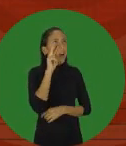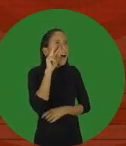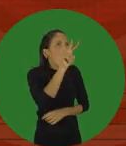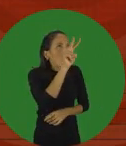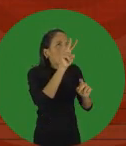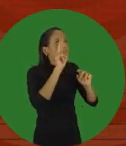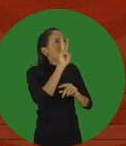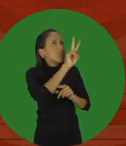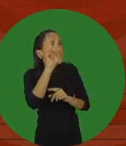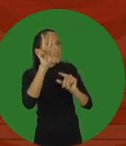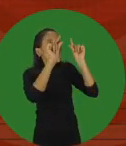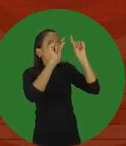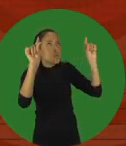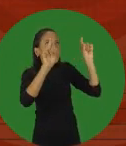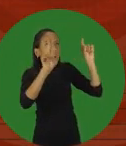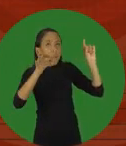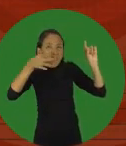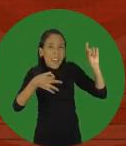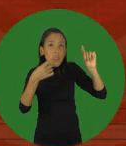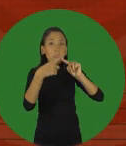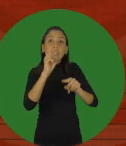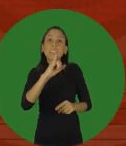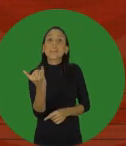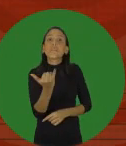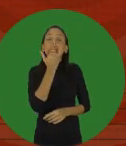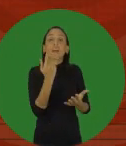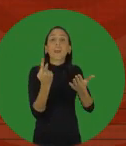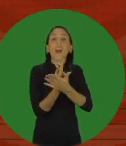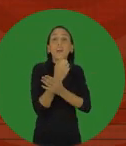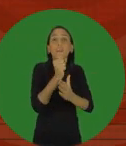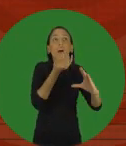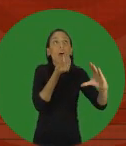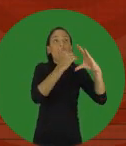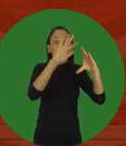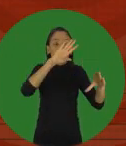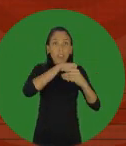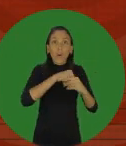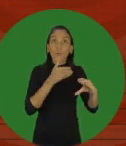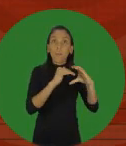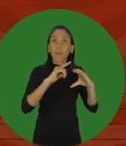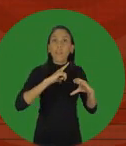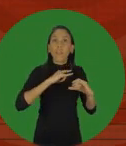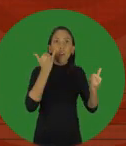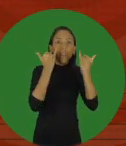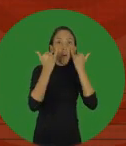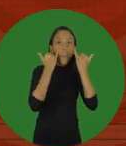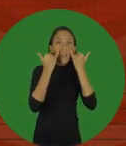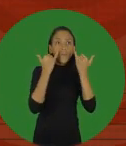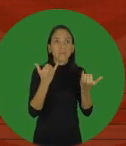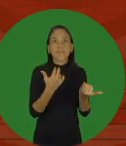mensagem para a pessoa errada, você estará compartilhando informações de forma indevida. Nesse caso,